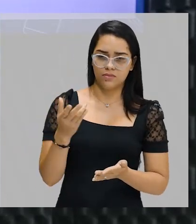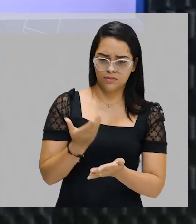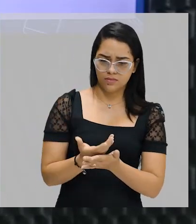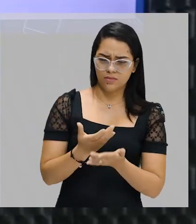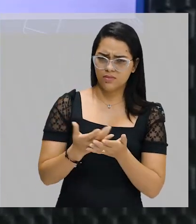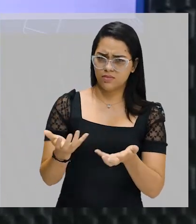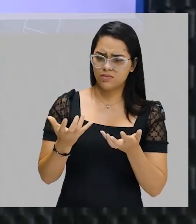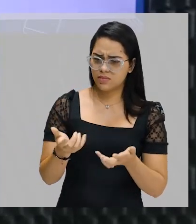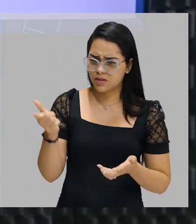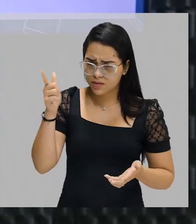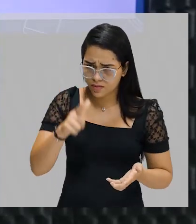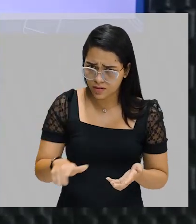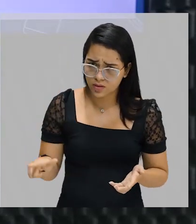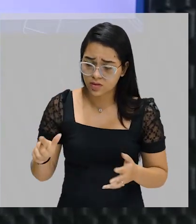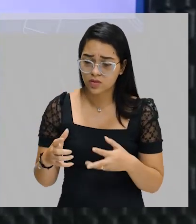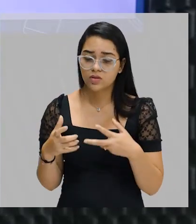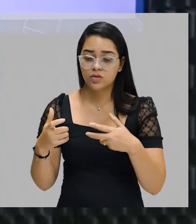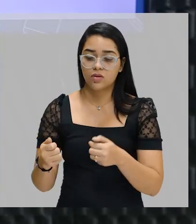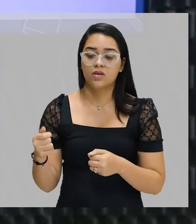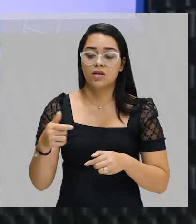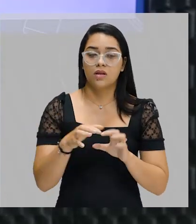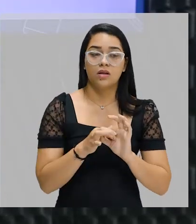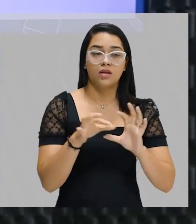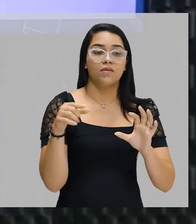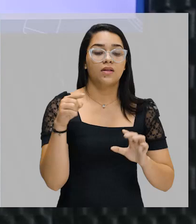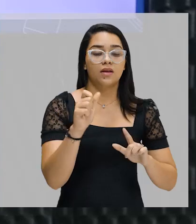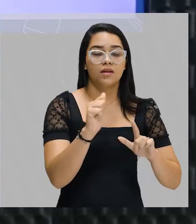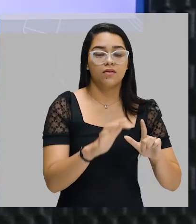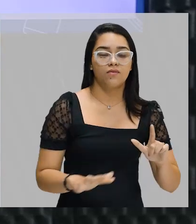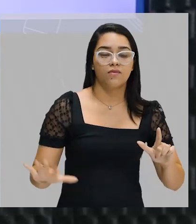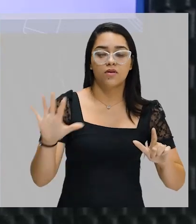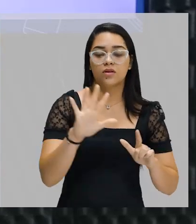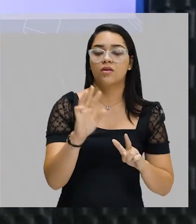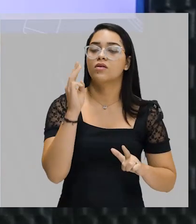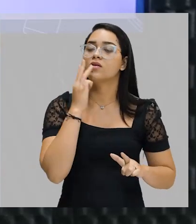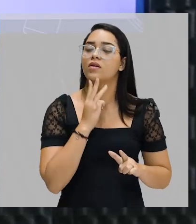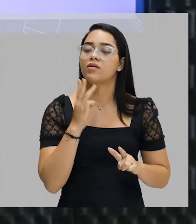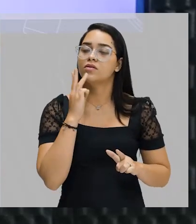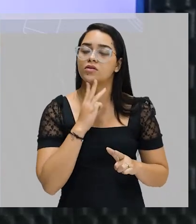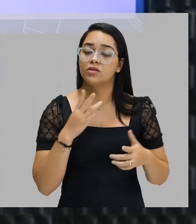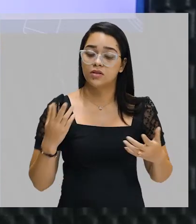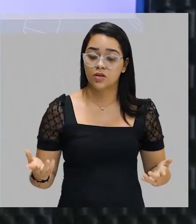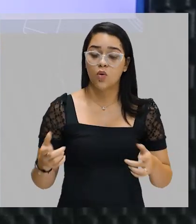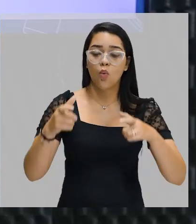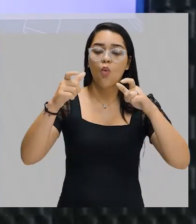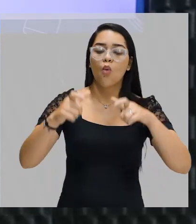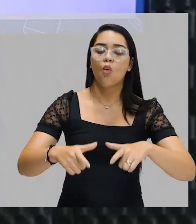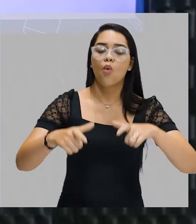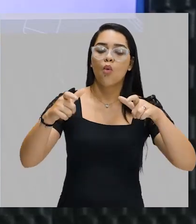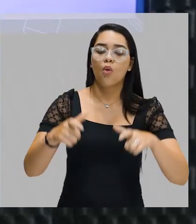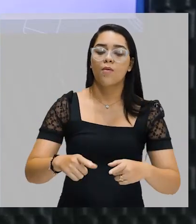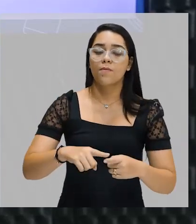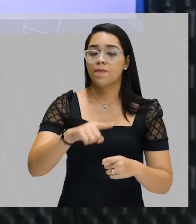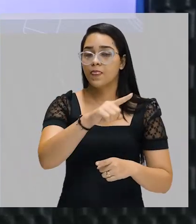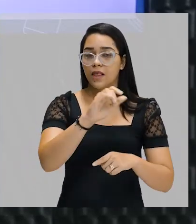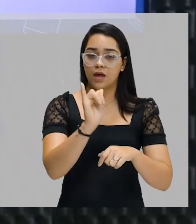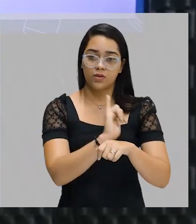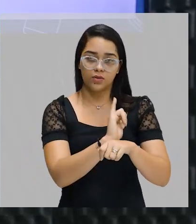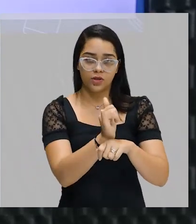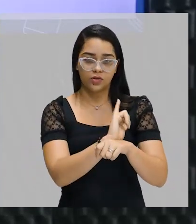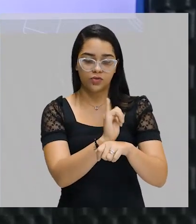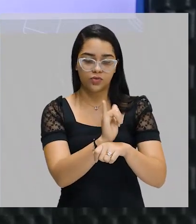novamente, todas elas vão estar disponíveis para ti na plataforma Gonçalves Dias. Onde, Marcos? Vai lá no YouTube, procura